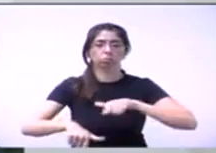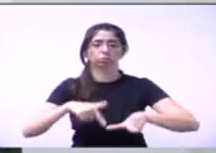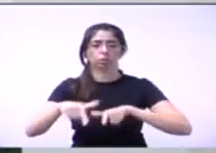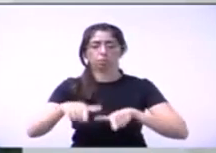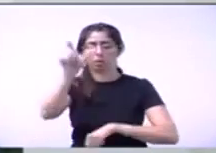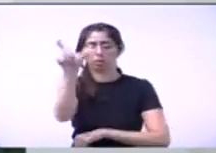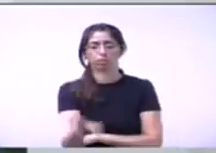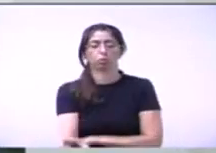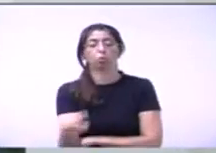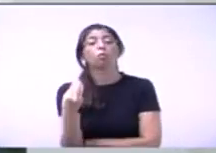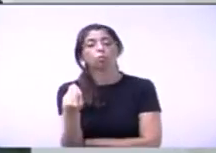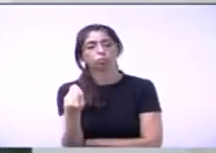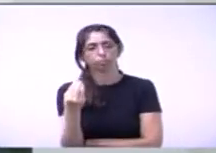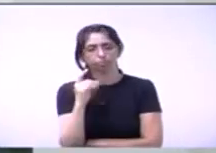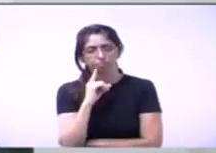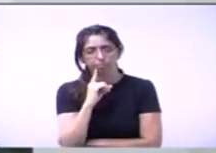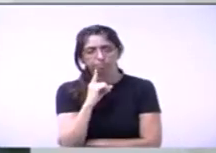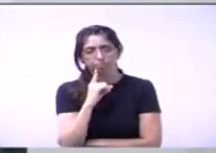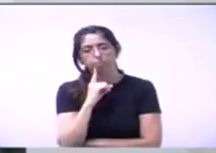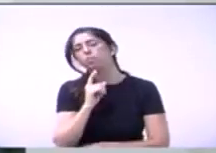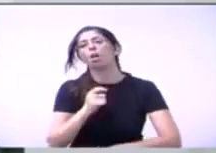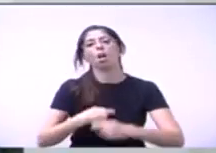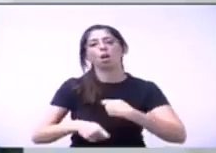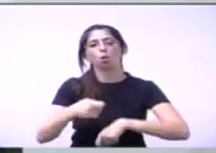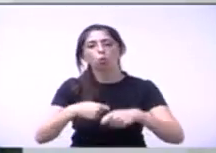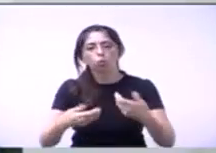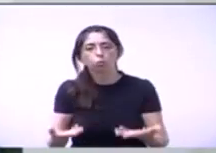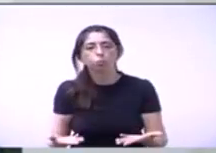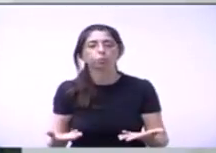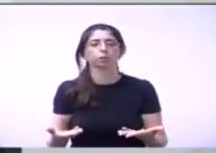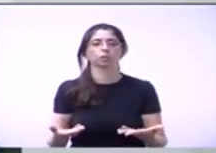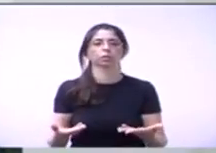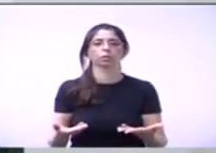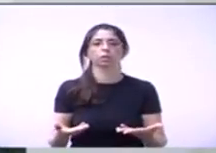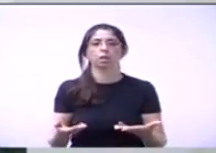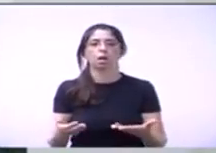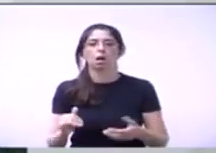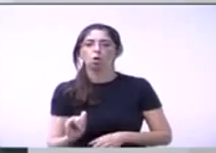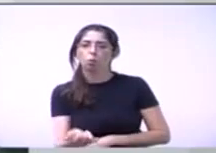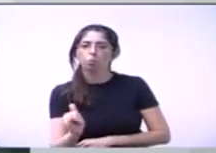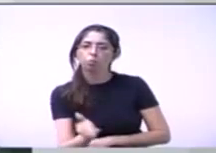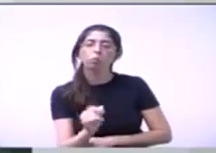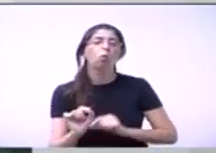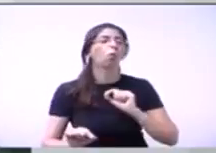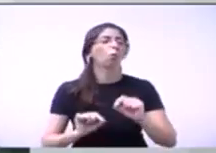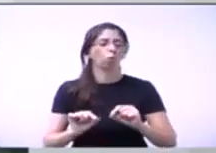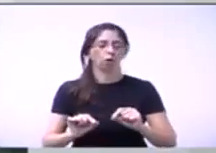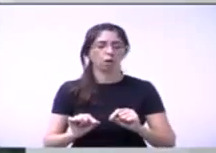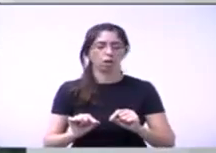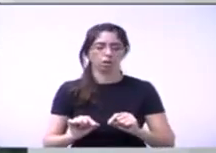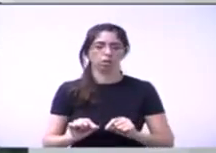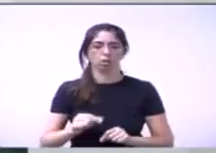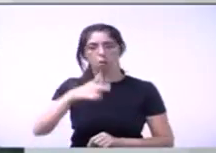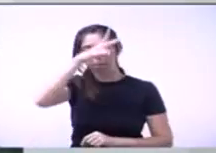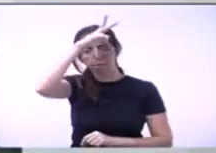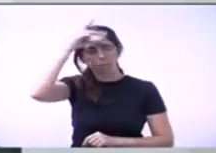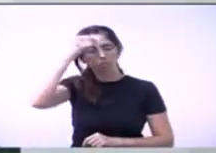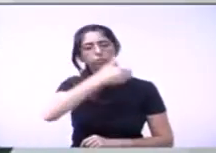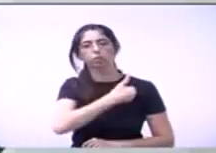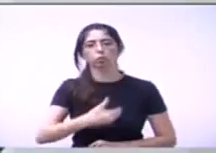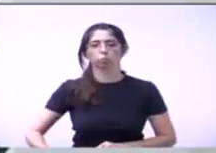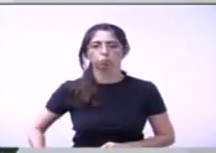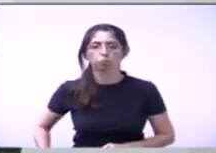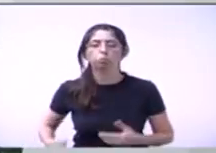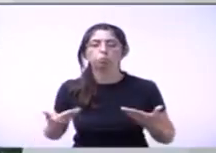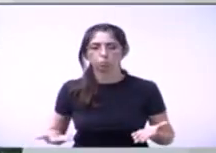tem autonomia para contratar os seus próprios quadros, mas, por outro lado, o poder público tem a prerrogativa e caminhos para defender